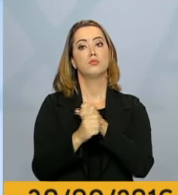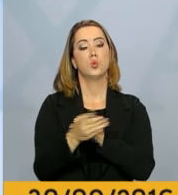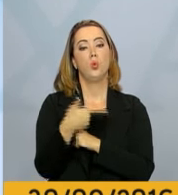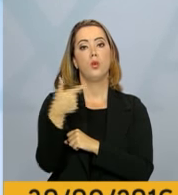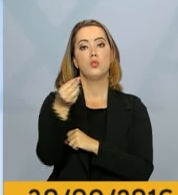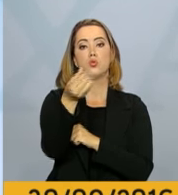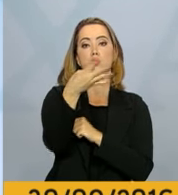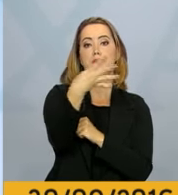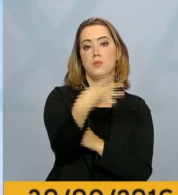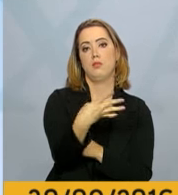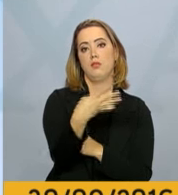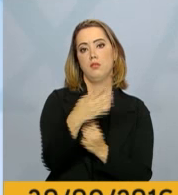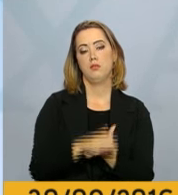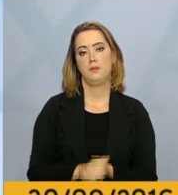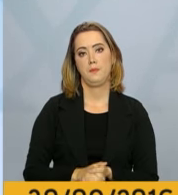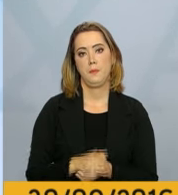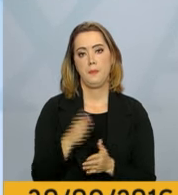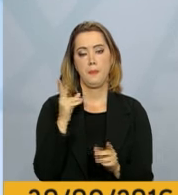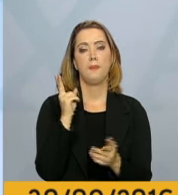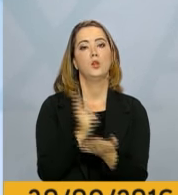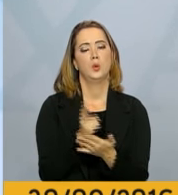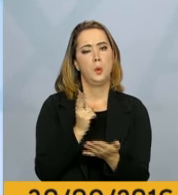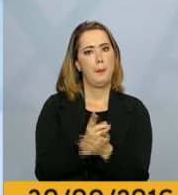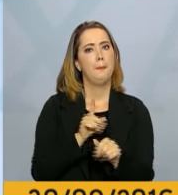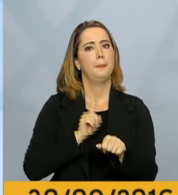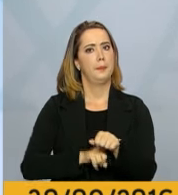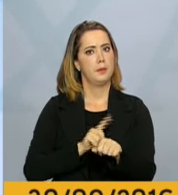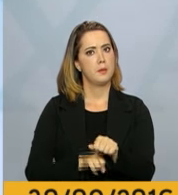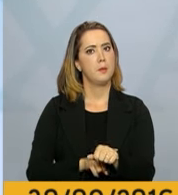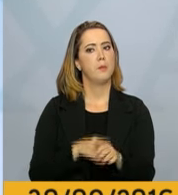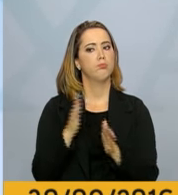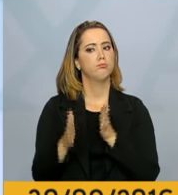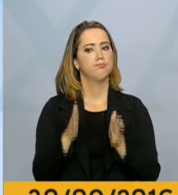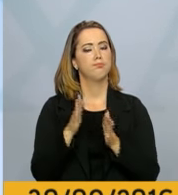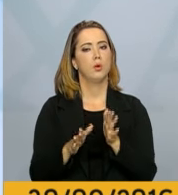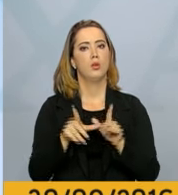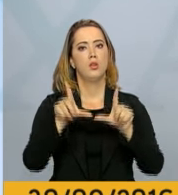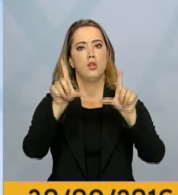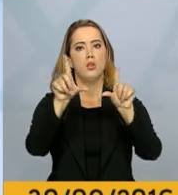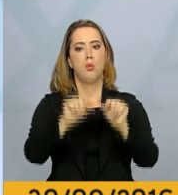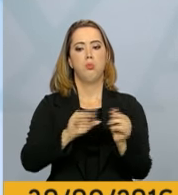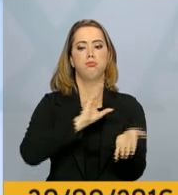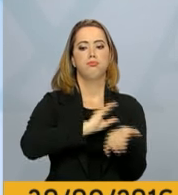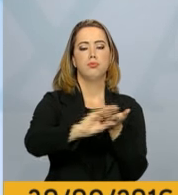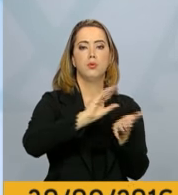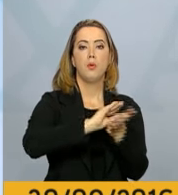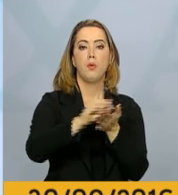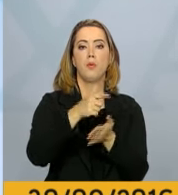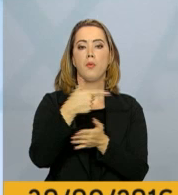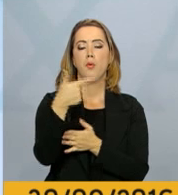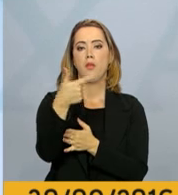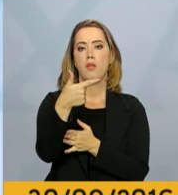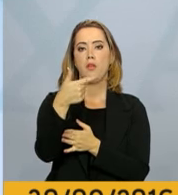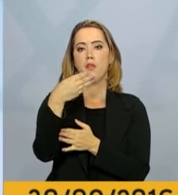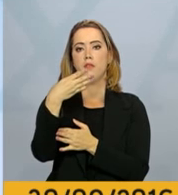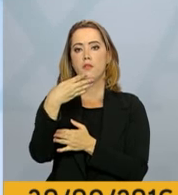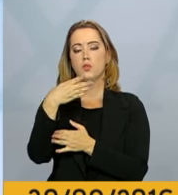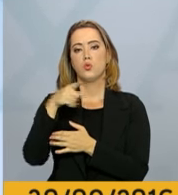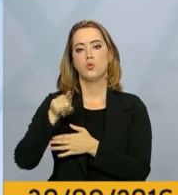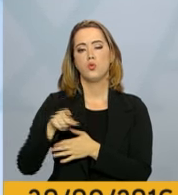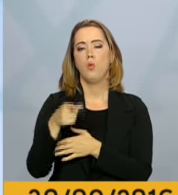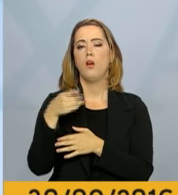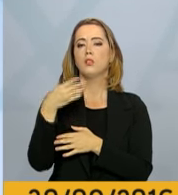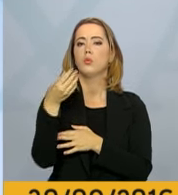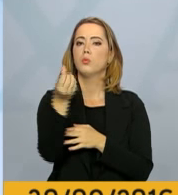2014. Aliás, no mesmo período, o investimento caiu nada menos do que 24,6%.